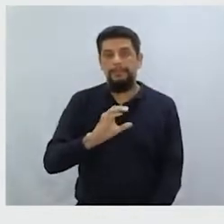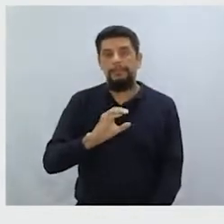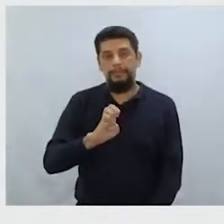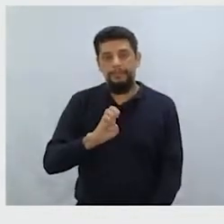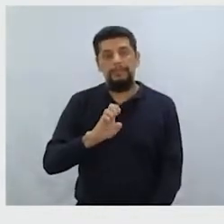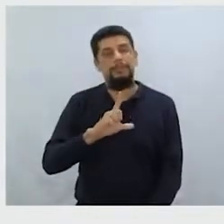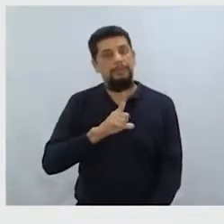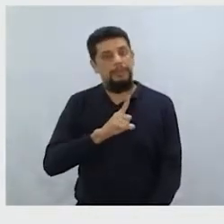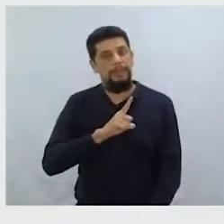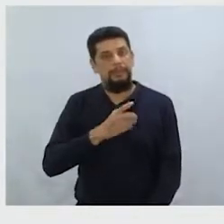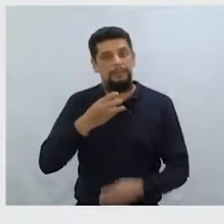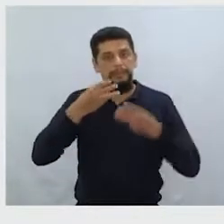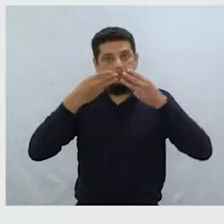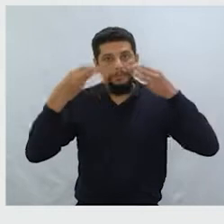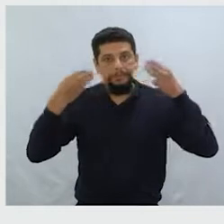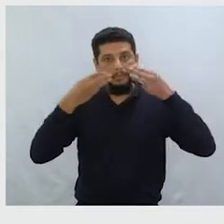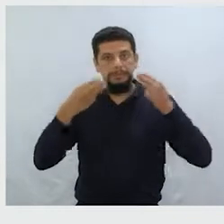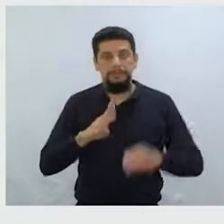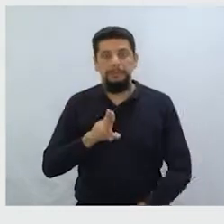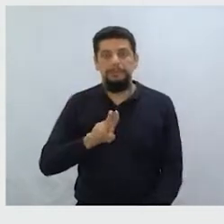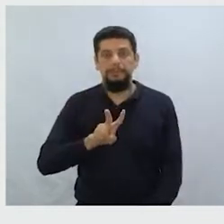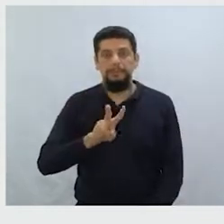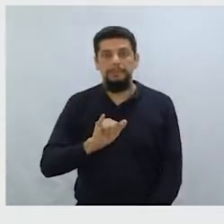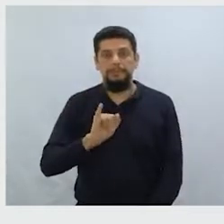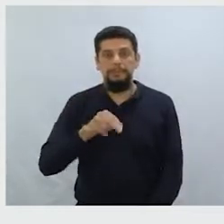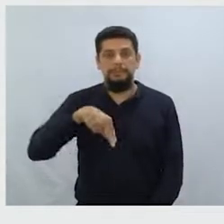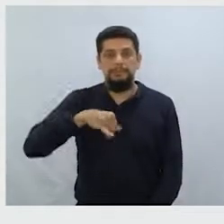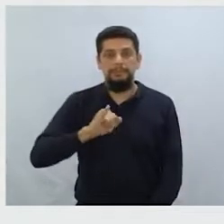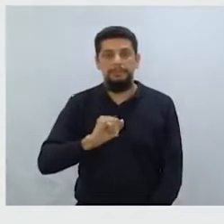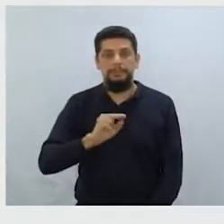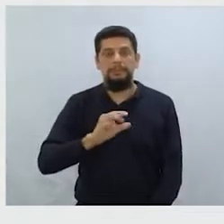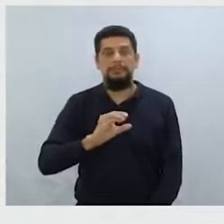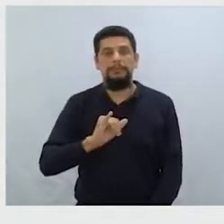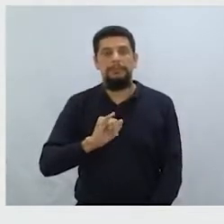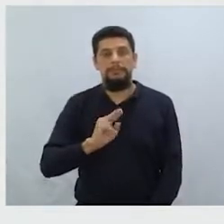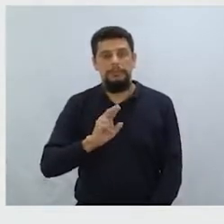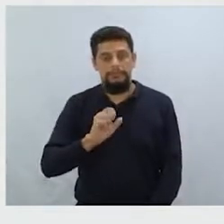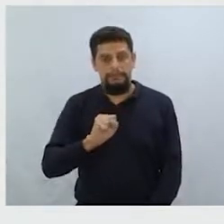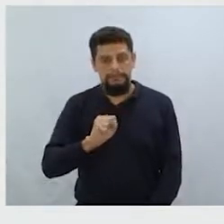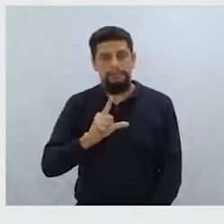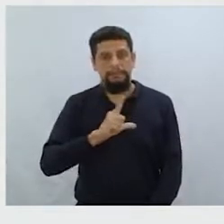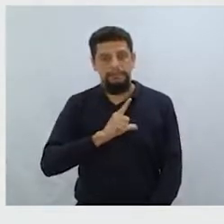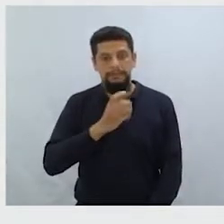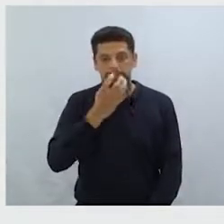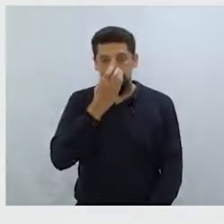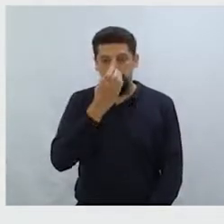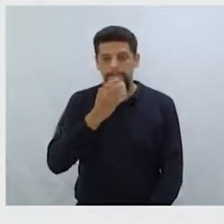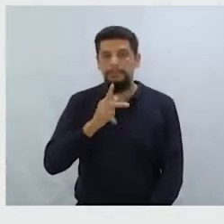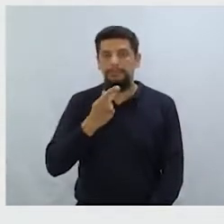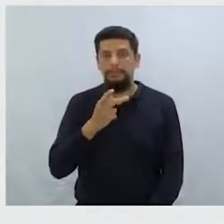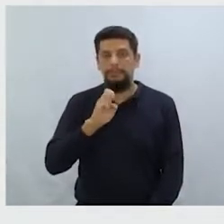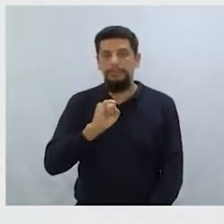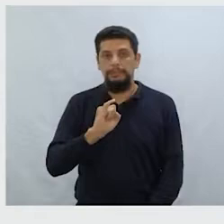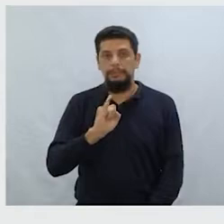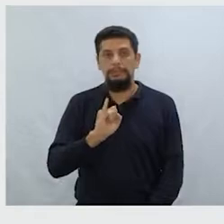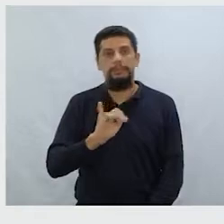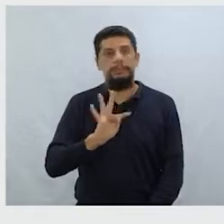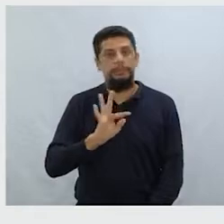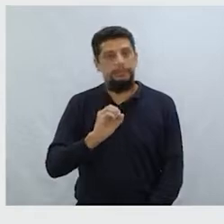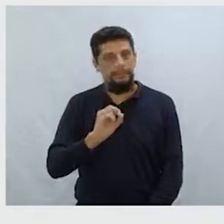A Alice tem um gato também. O Vinícius um cachorro. O Heitor um